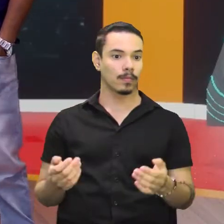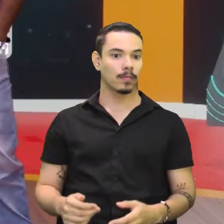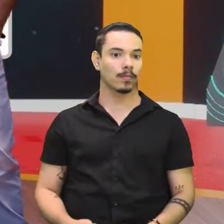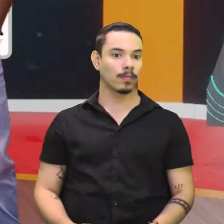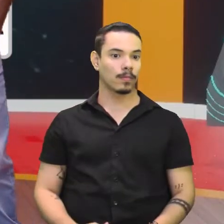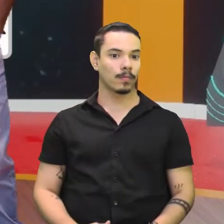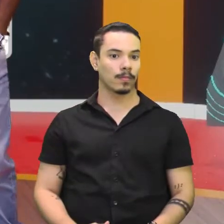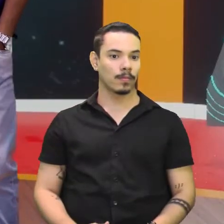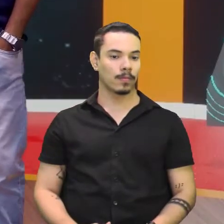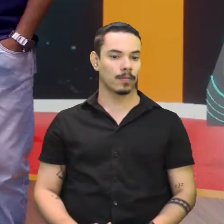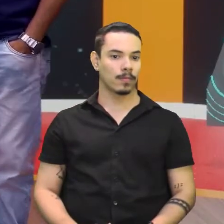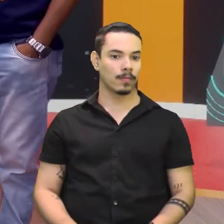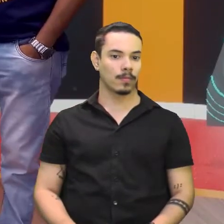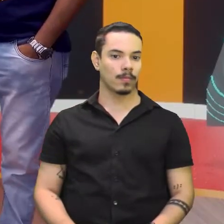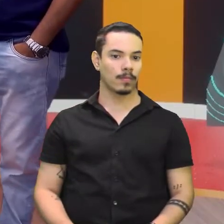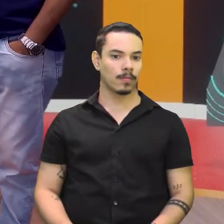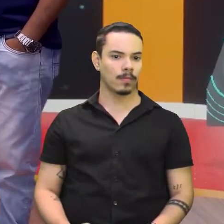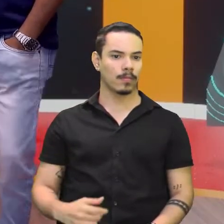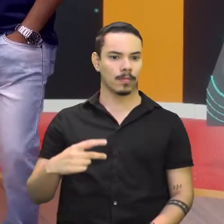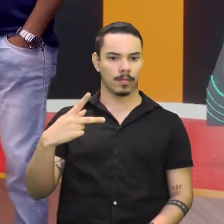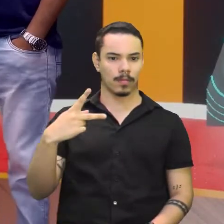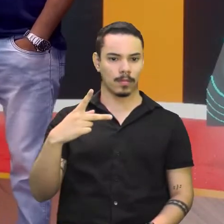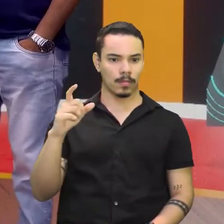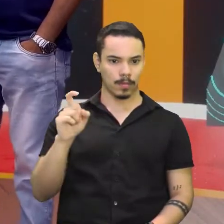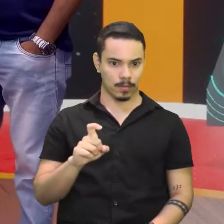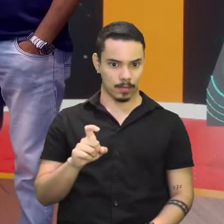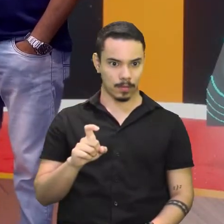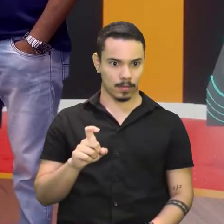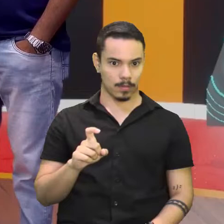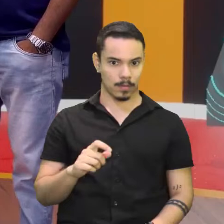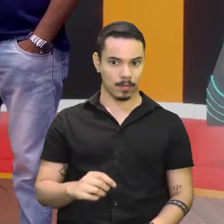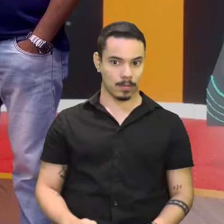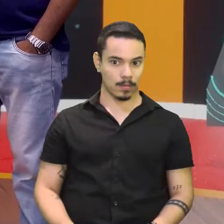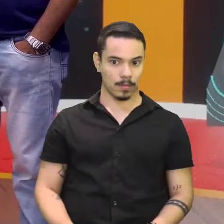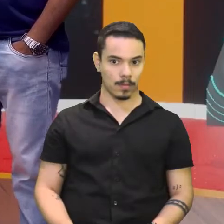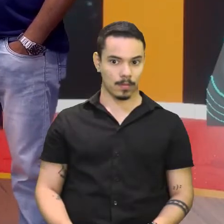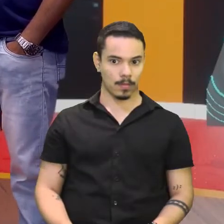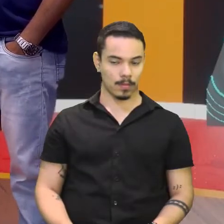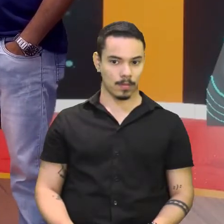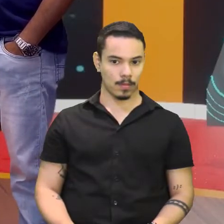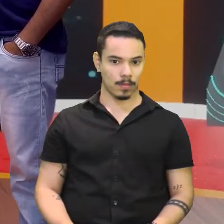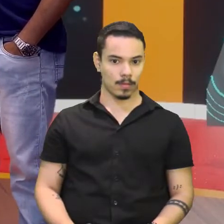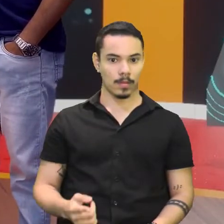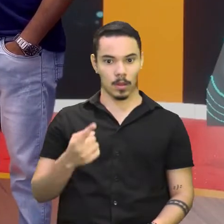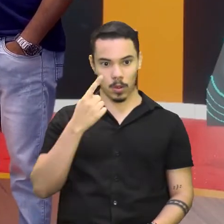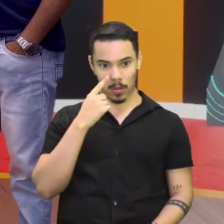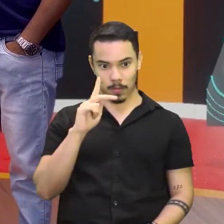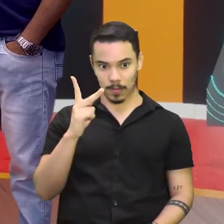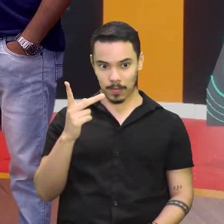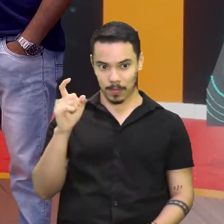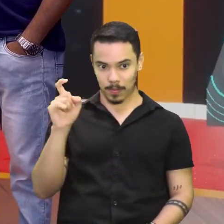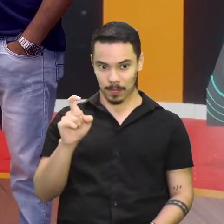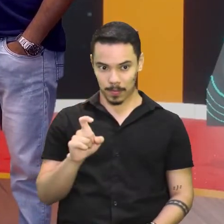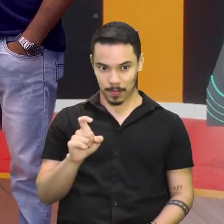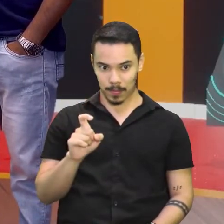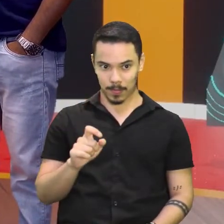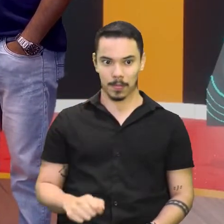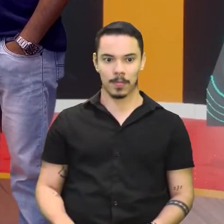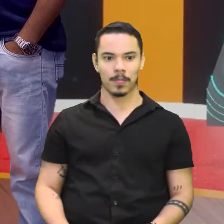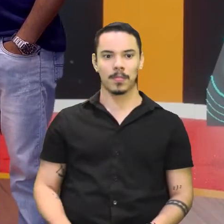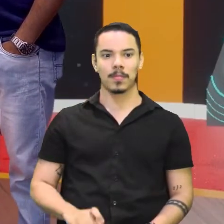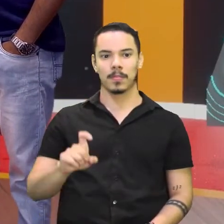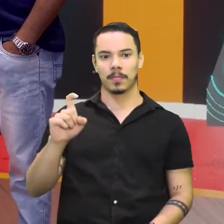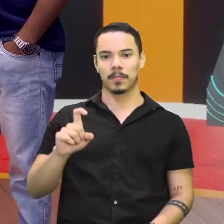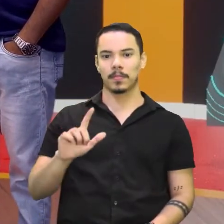P de x é x ao cubo mais 6x menos 5. E o h de x? Olha só o h de x. X ao quadrado